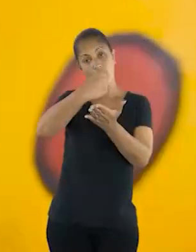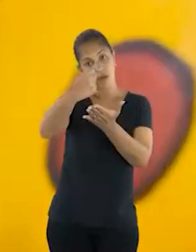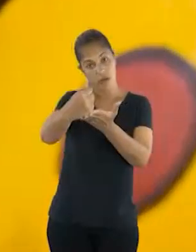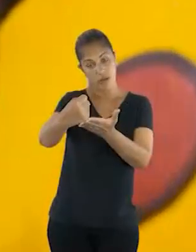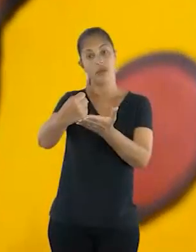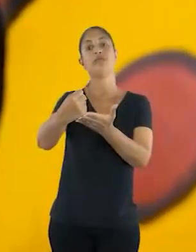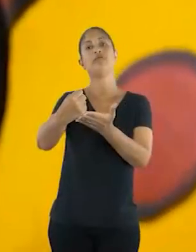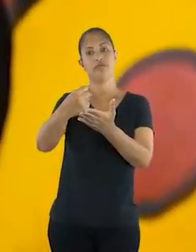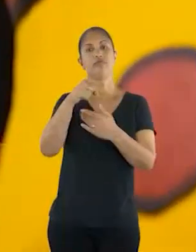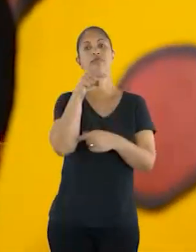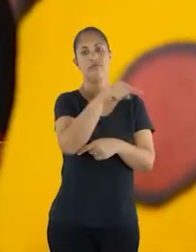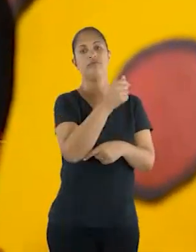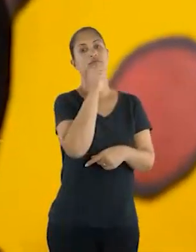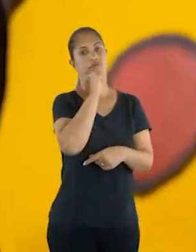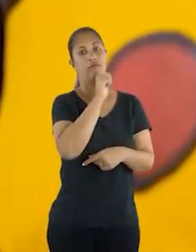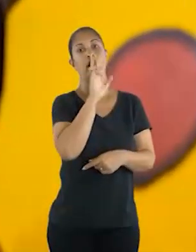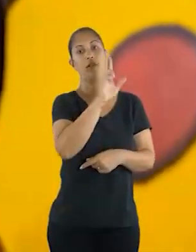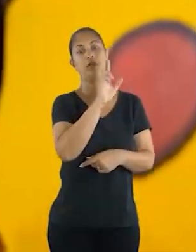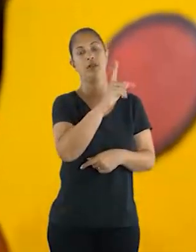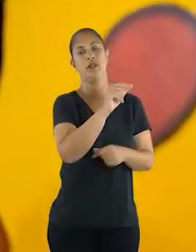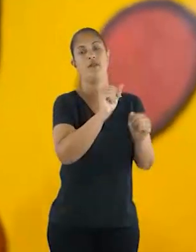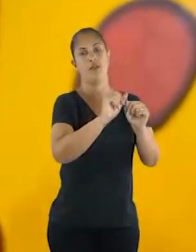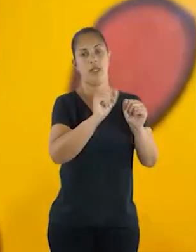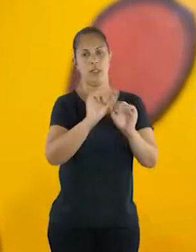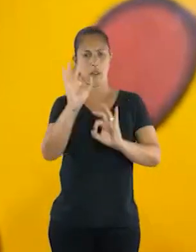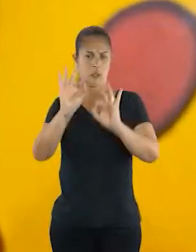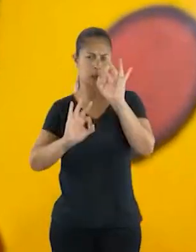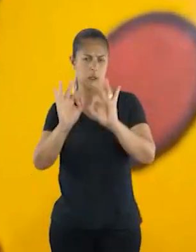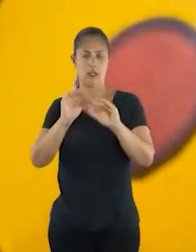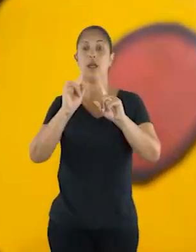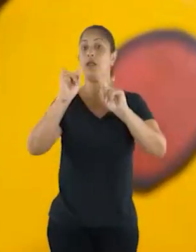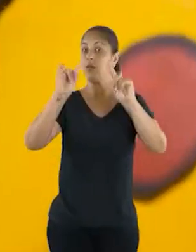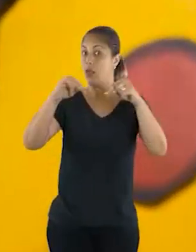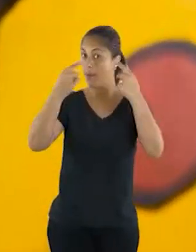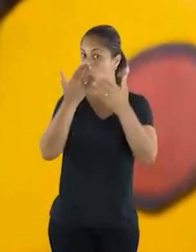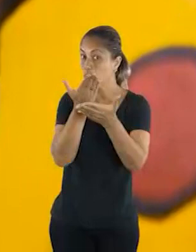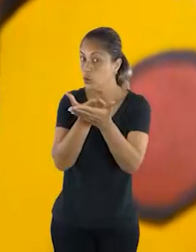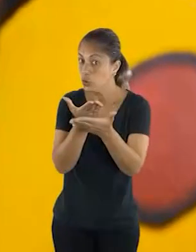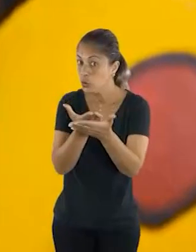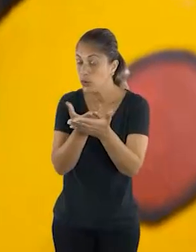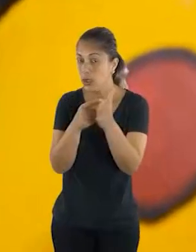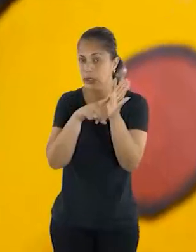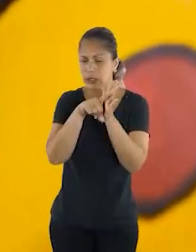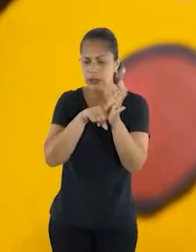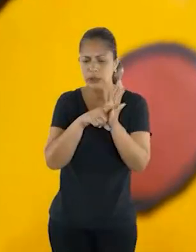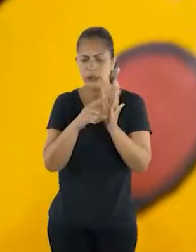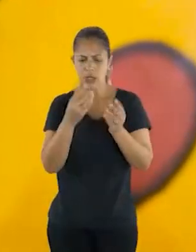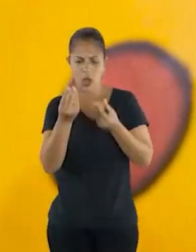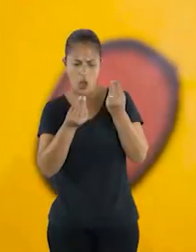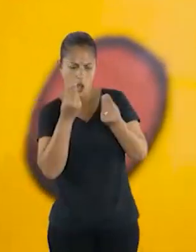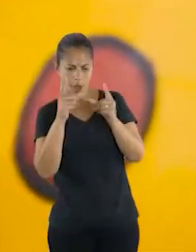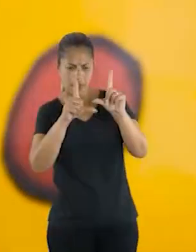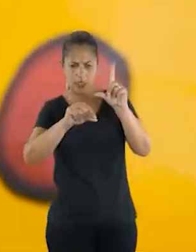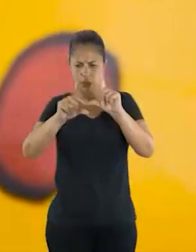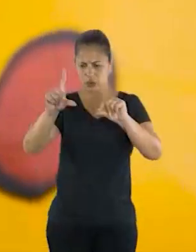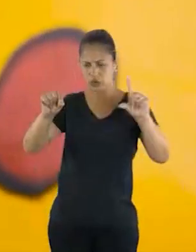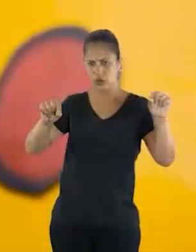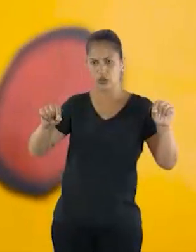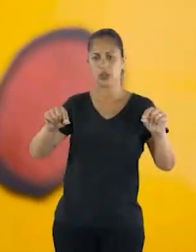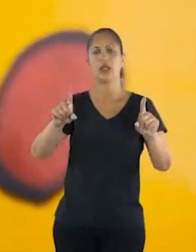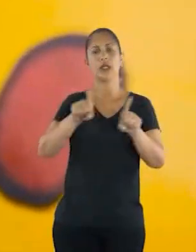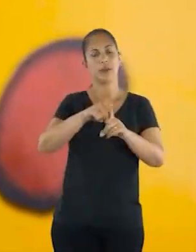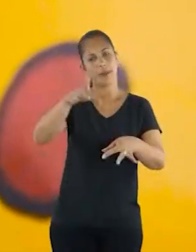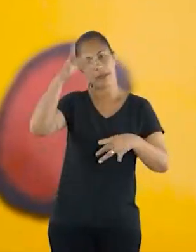uma figurinista e a gente começou a estudar os figurinos, escolhemos os 5